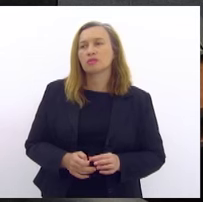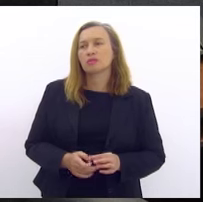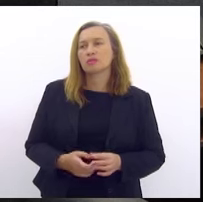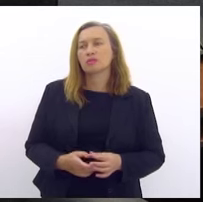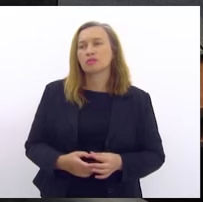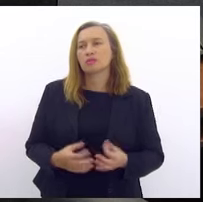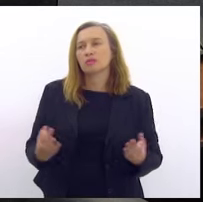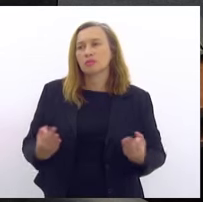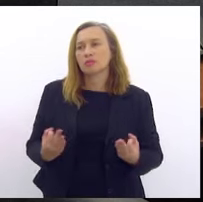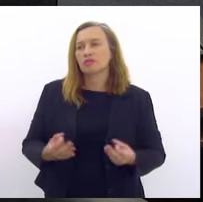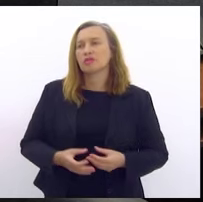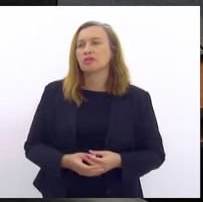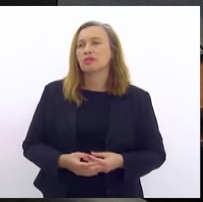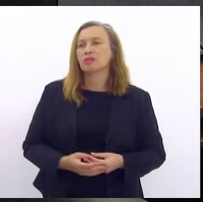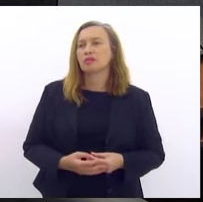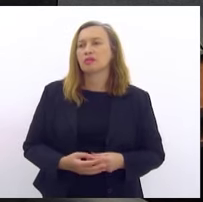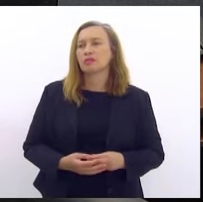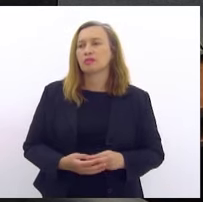Perfeito.